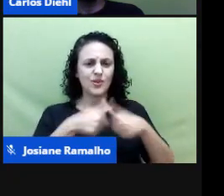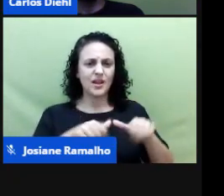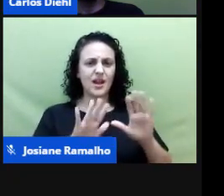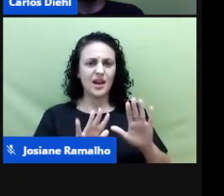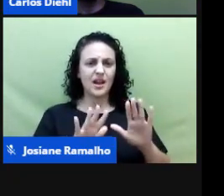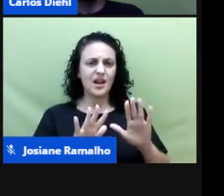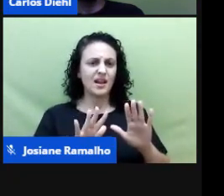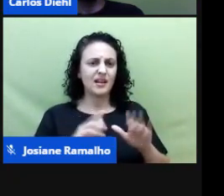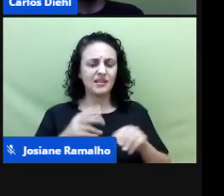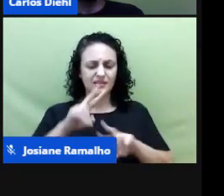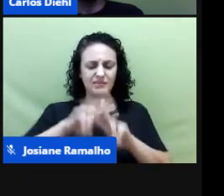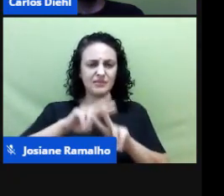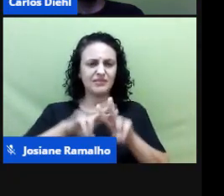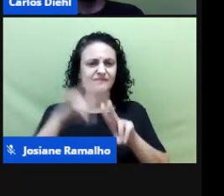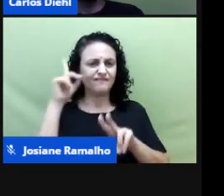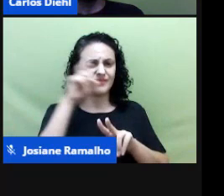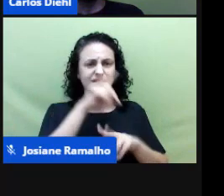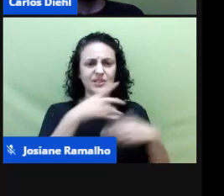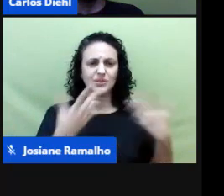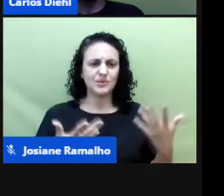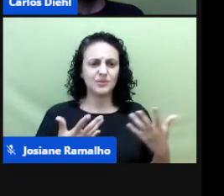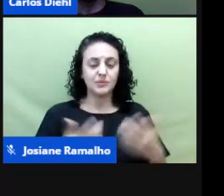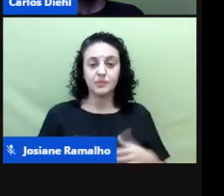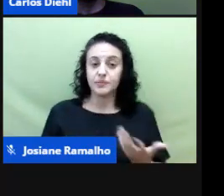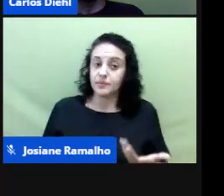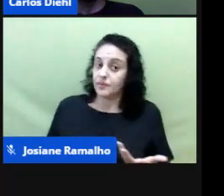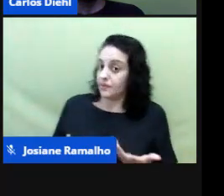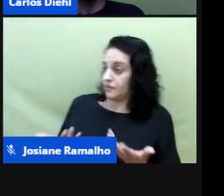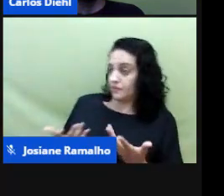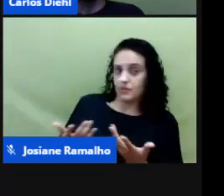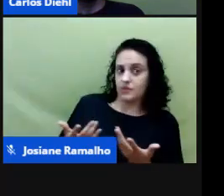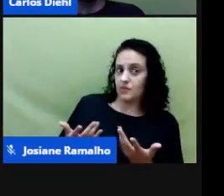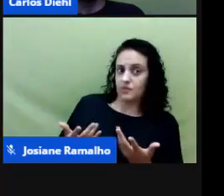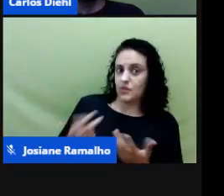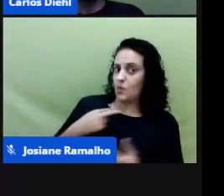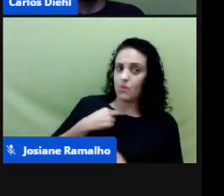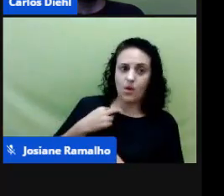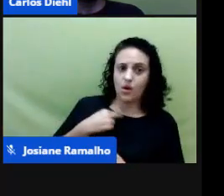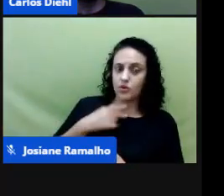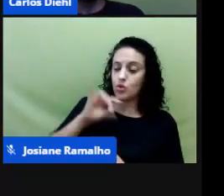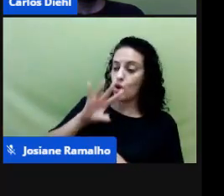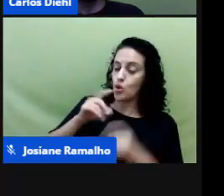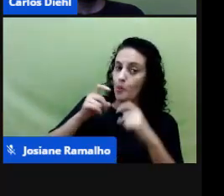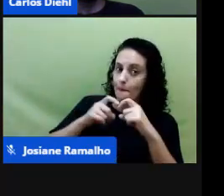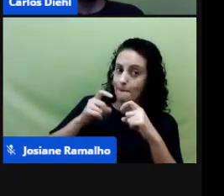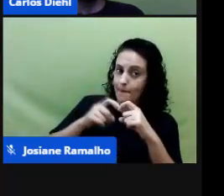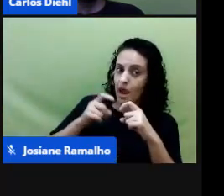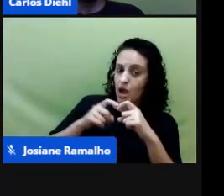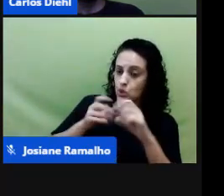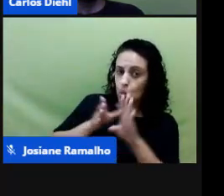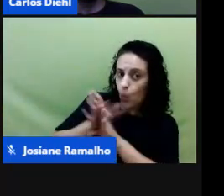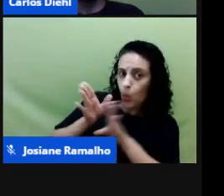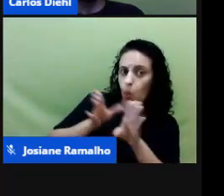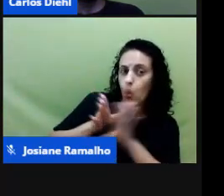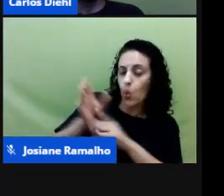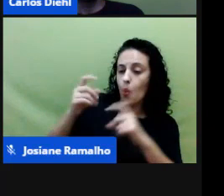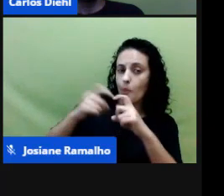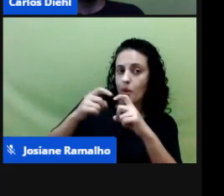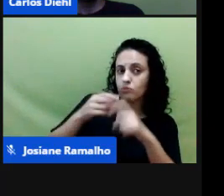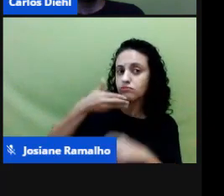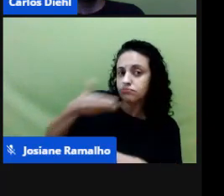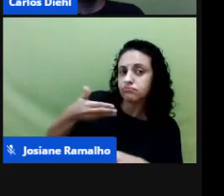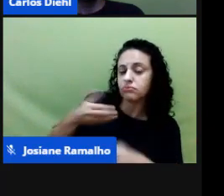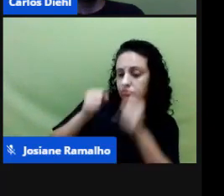certas coisas. Mas eu só posso te remover se houver uma recomendação médica. Só se o médico